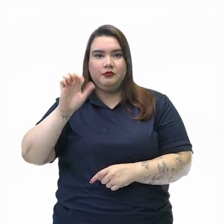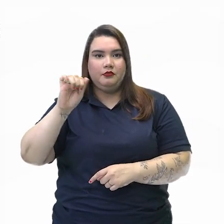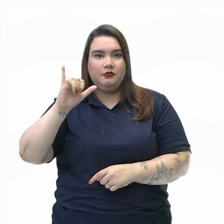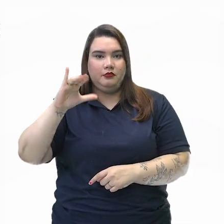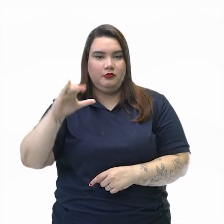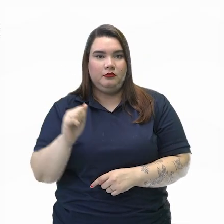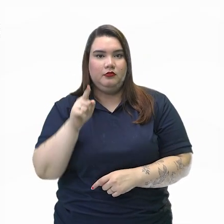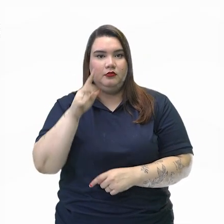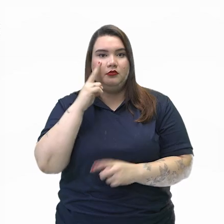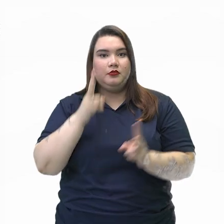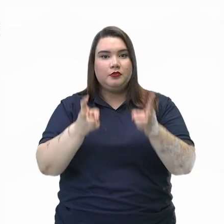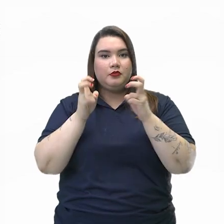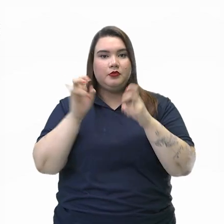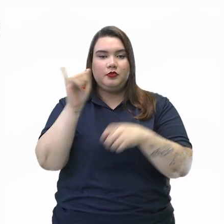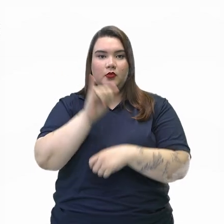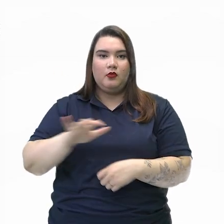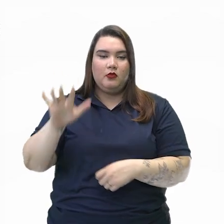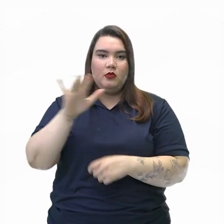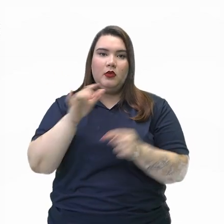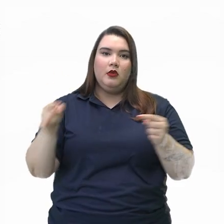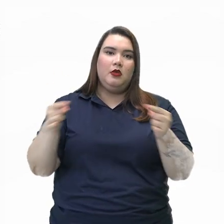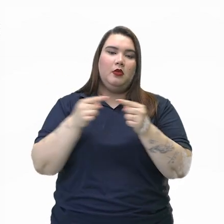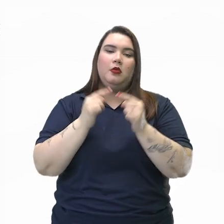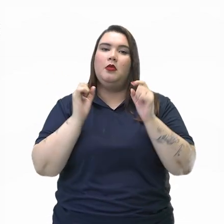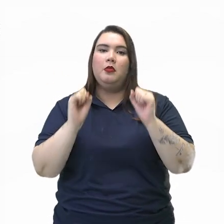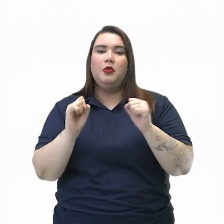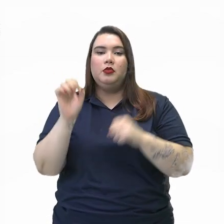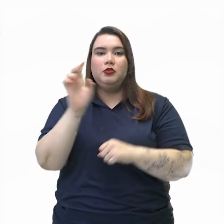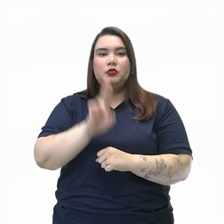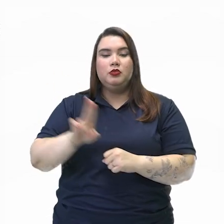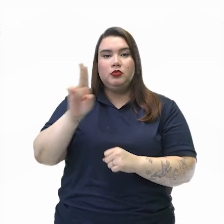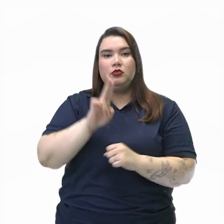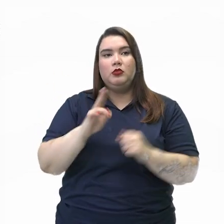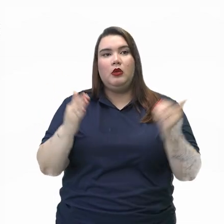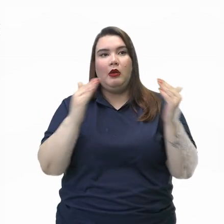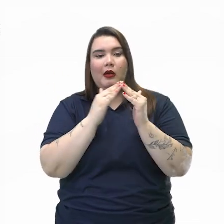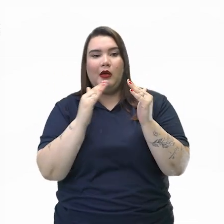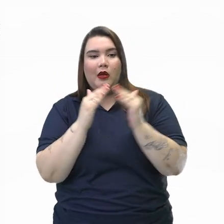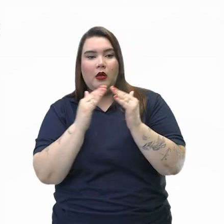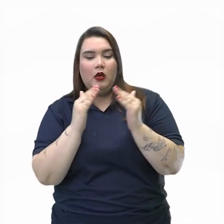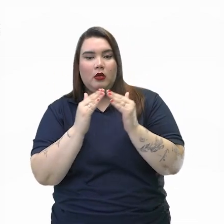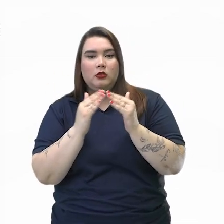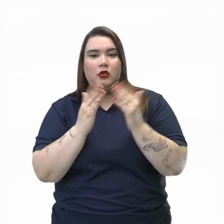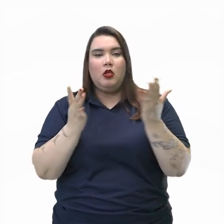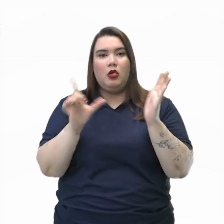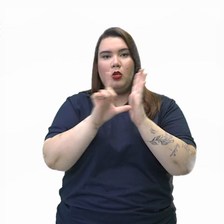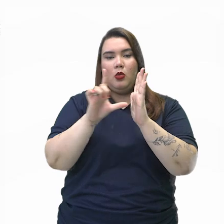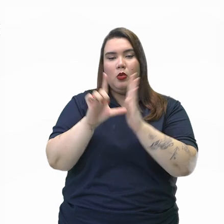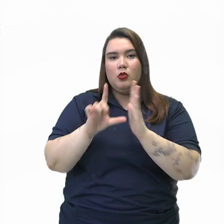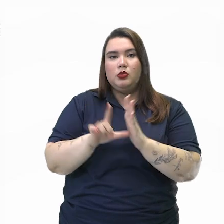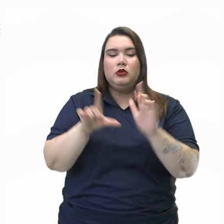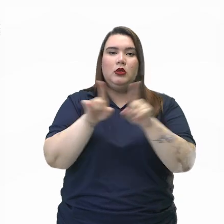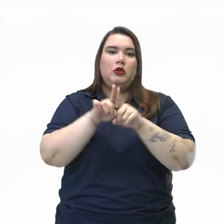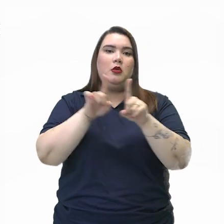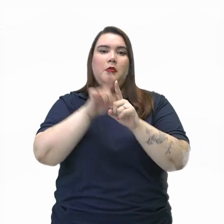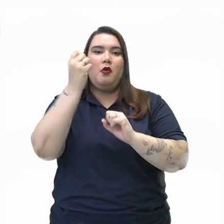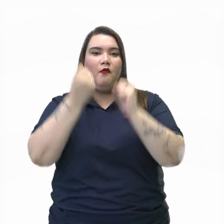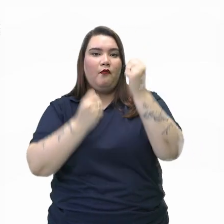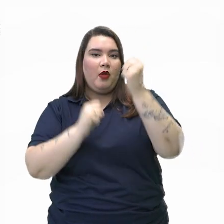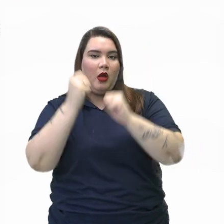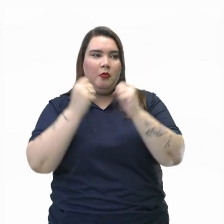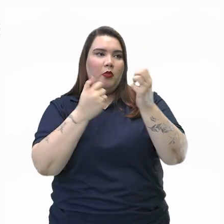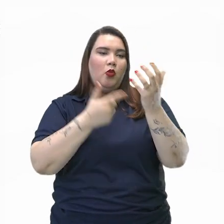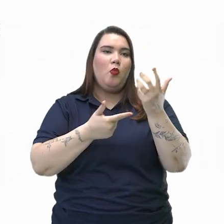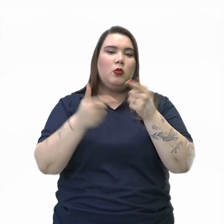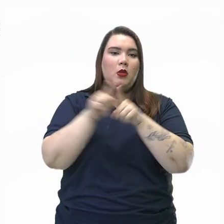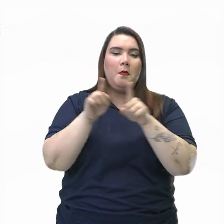fotovoltaica, como você tem na imagem. Ambas podem ser utilizadas em residências, comércios, indústrias e